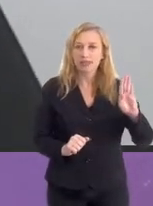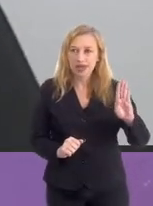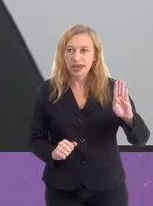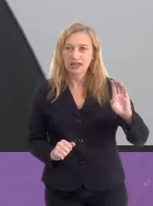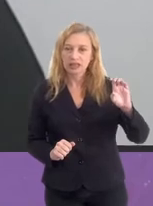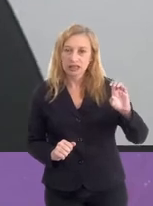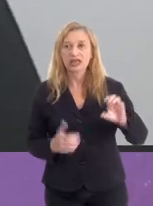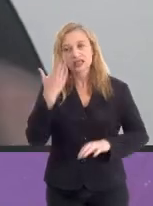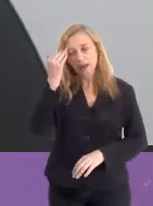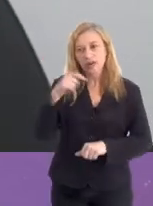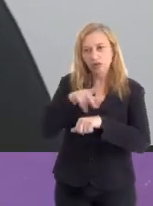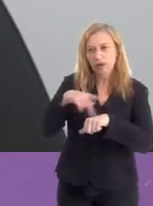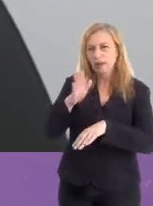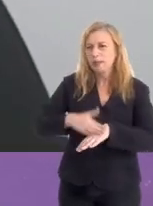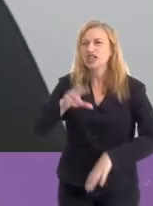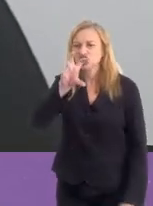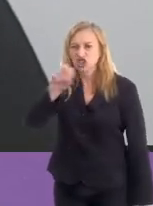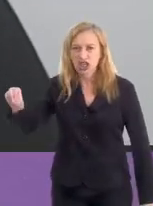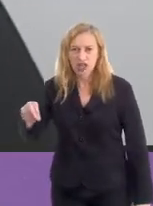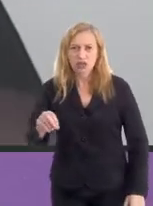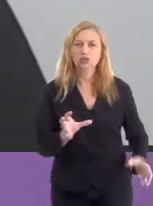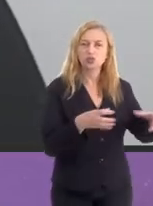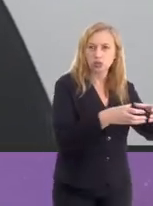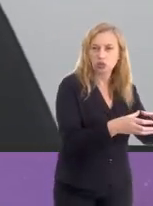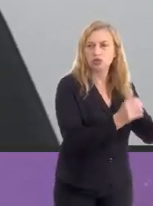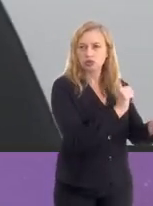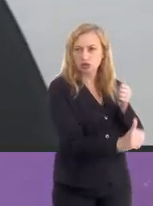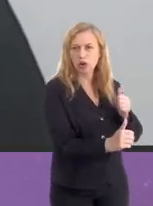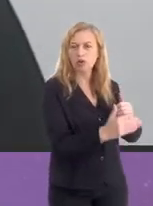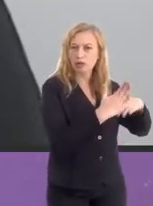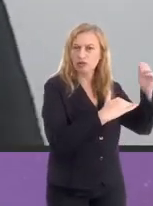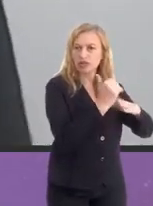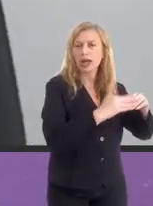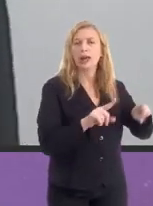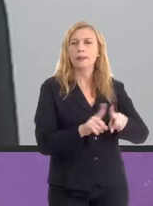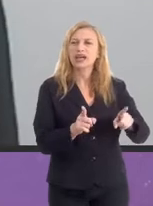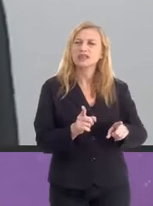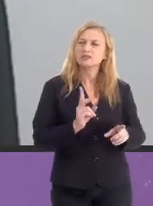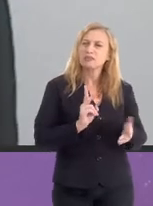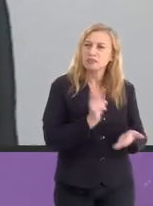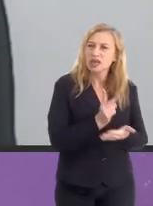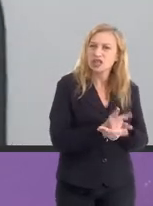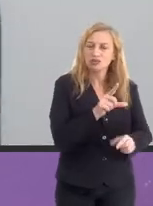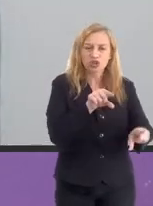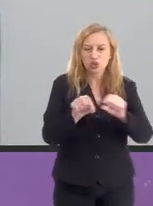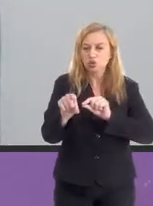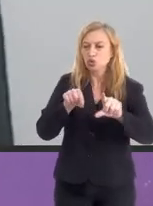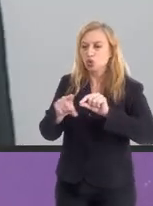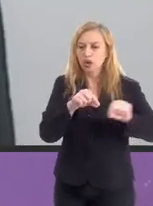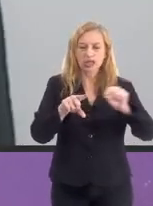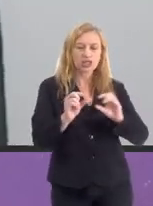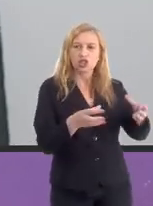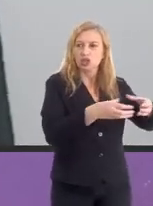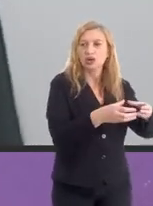B do Brasileiro e a gente sabe que no país existem mais de 500 clubes profissionais Mas mesmo nessa nessa seleção